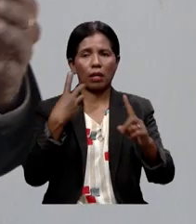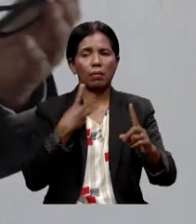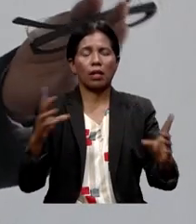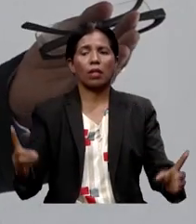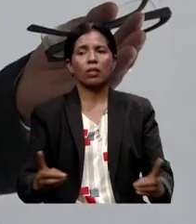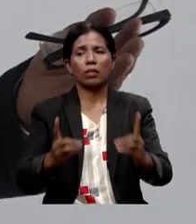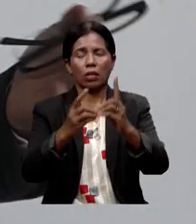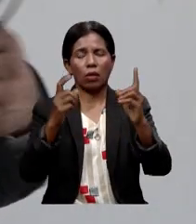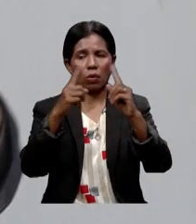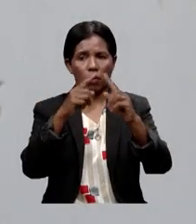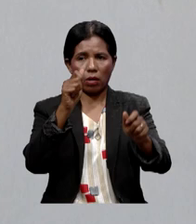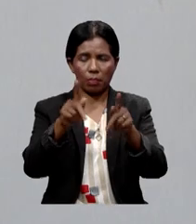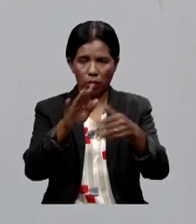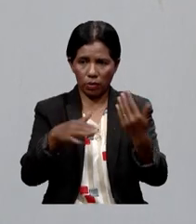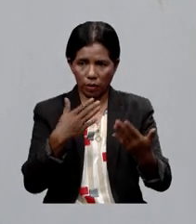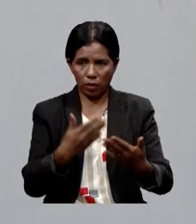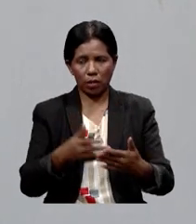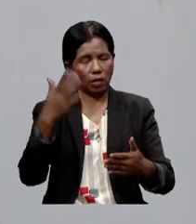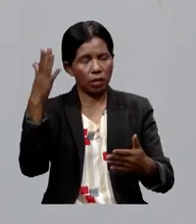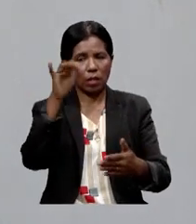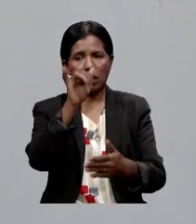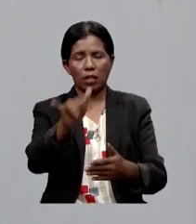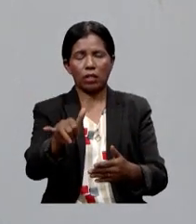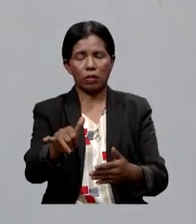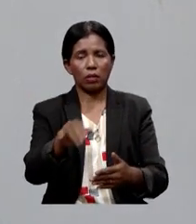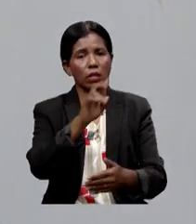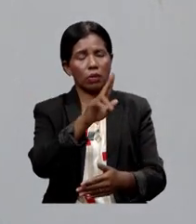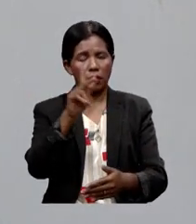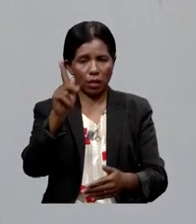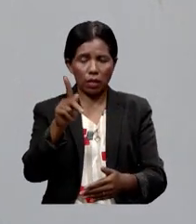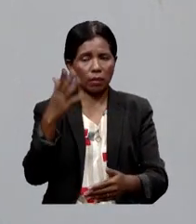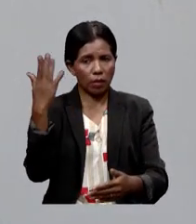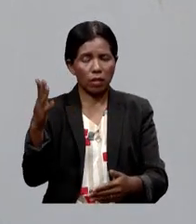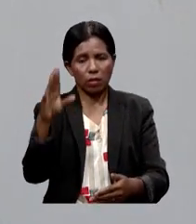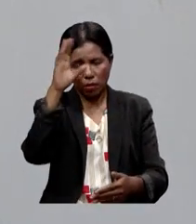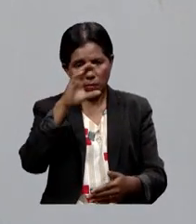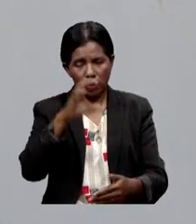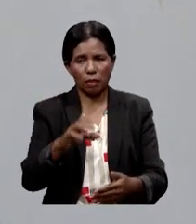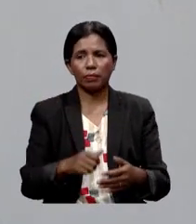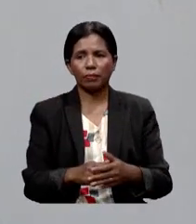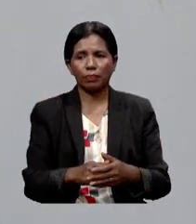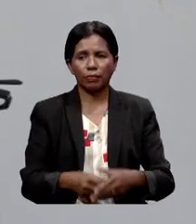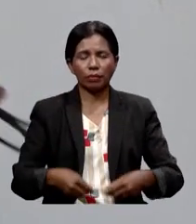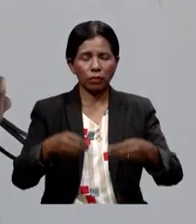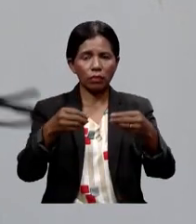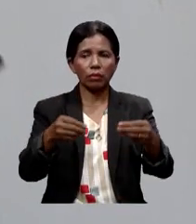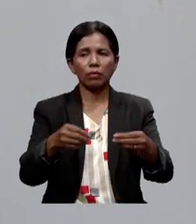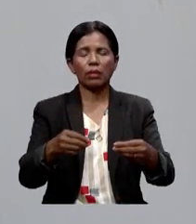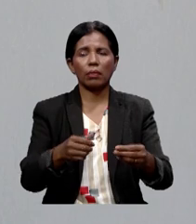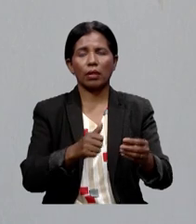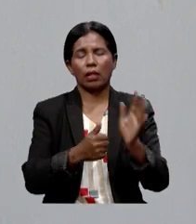surmalo comunidade Sira hela ia Belfast na ba o di buka além de foi introdução ba honi